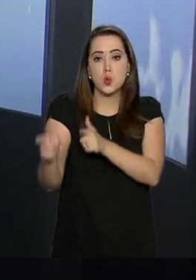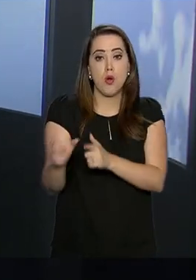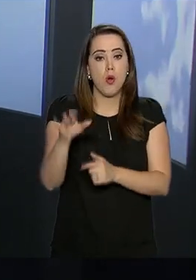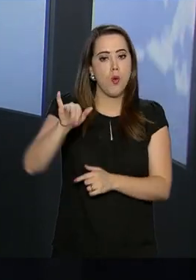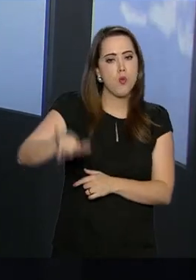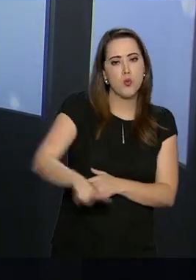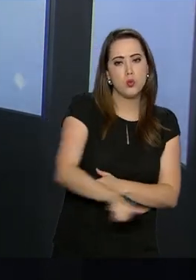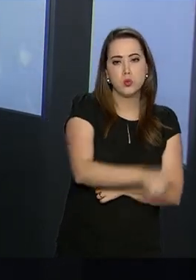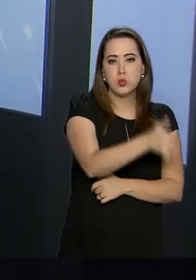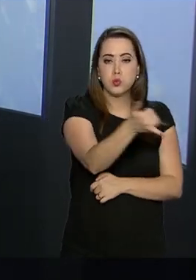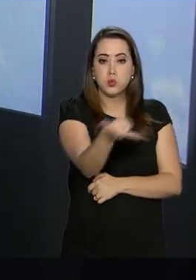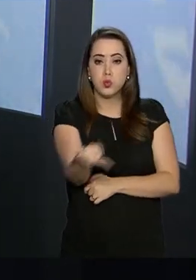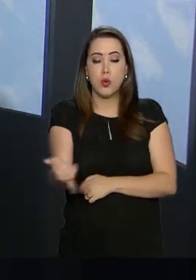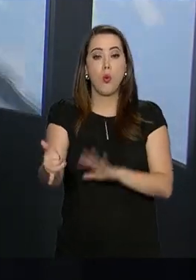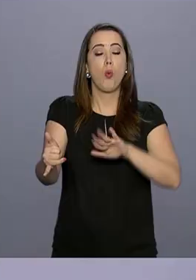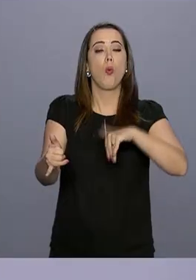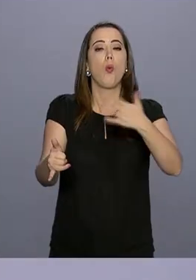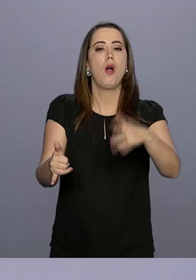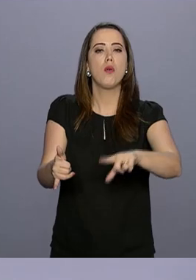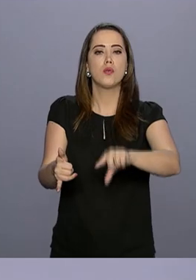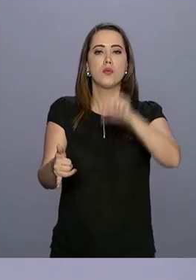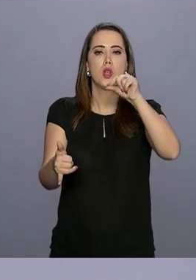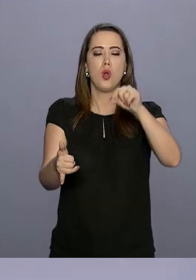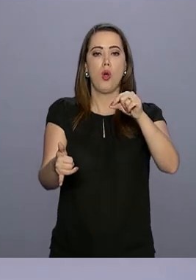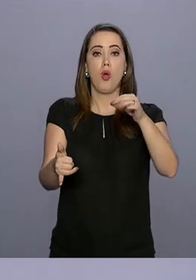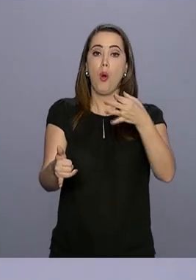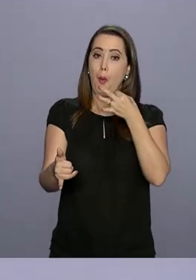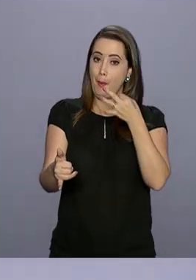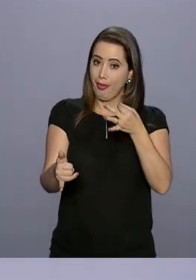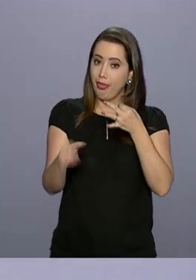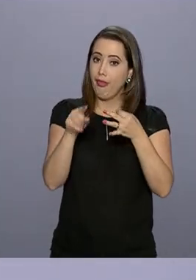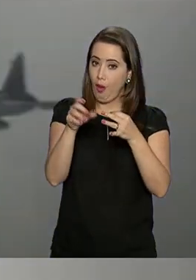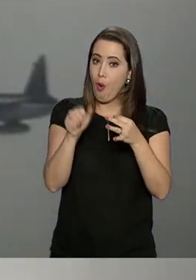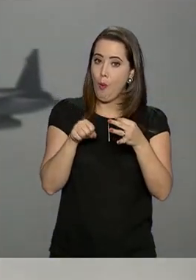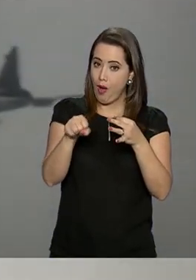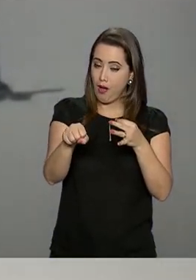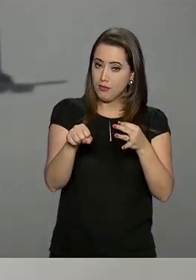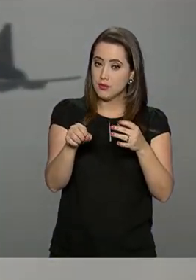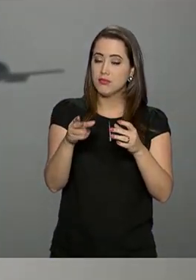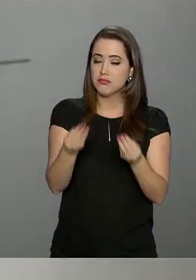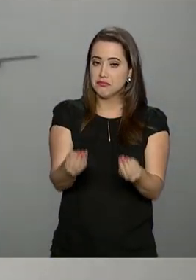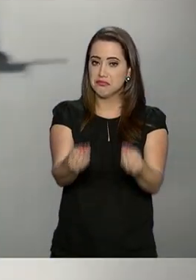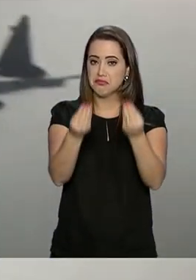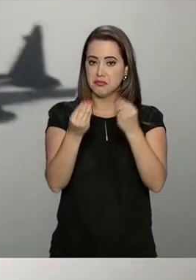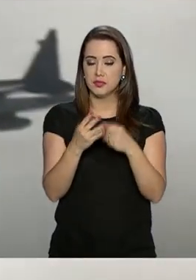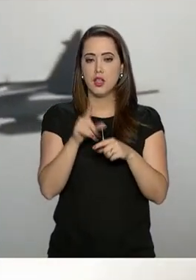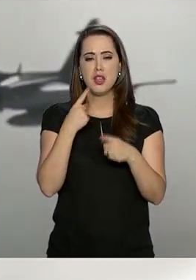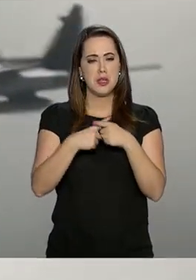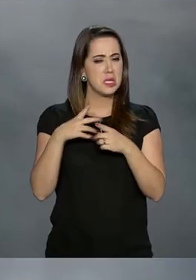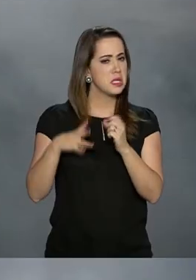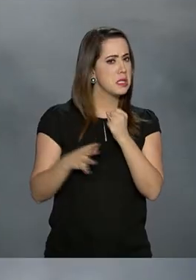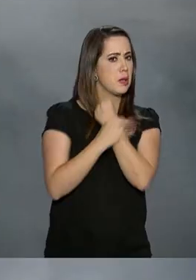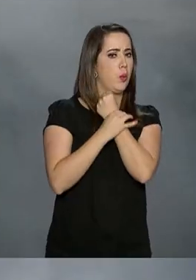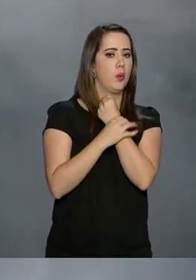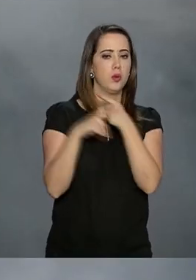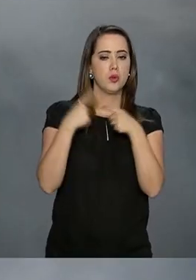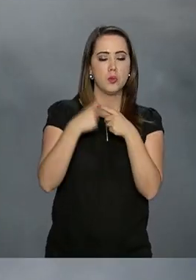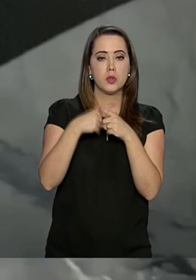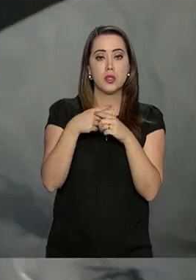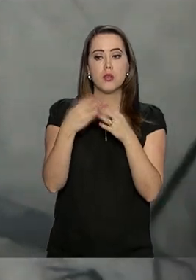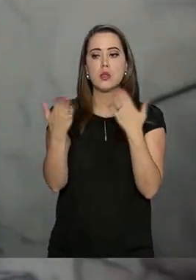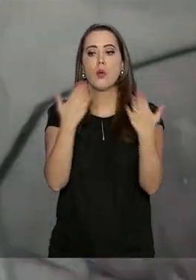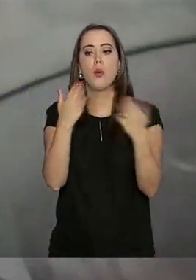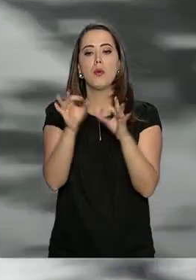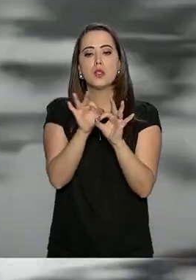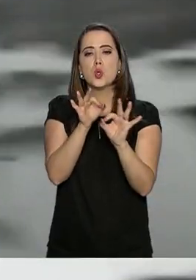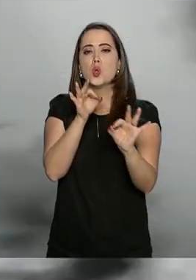manobra ideal que deve ser realizada. O caça é extremamente seguro, porque consegue avaliar e atacar o inimigo à distância,